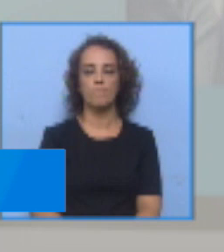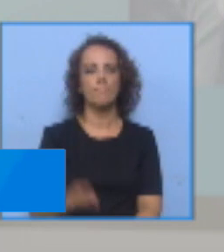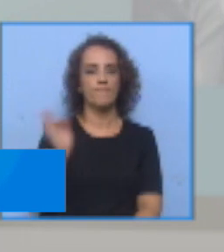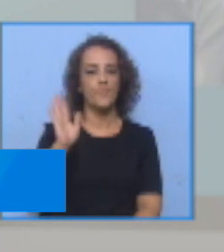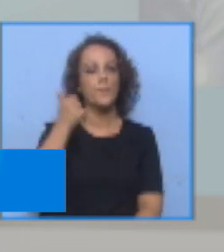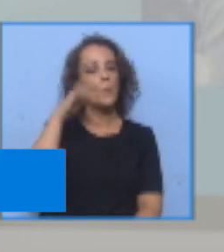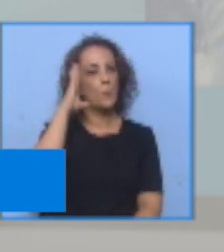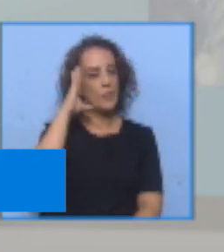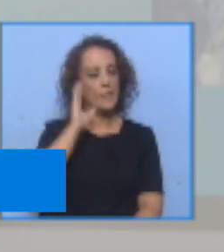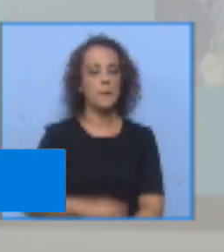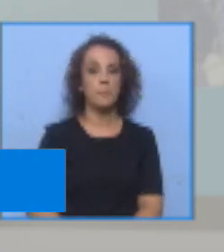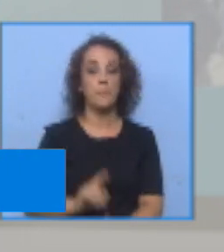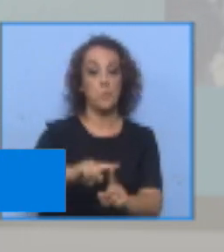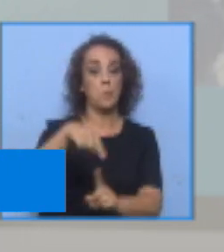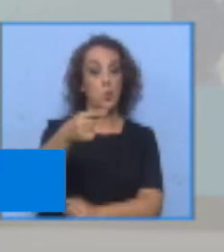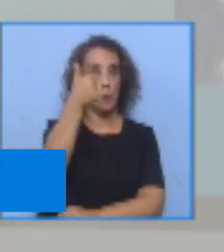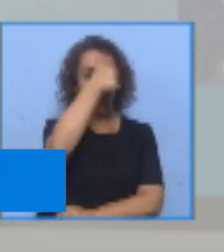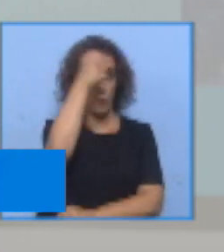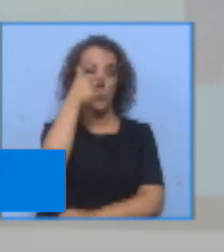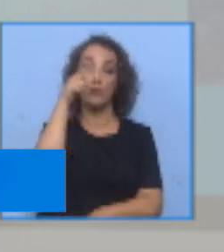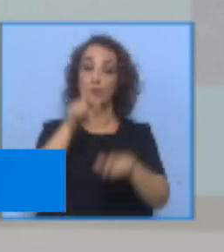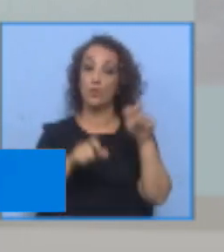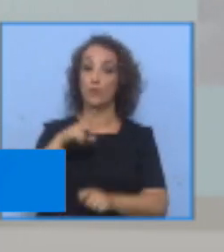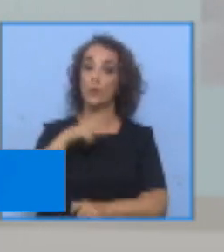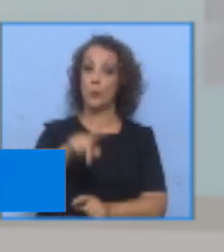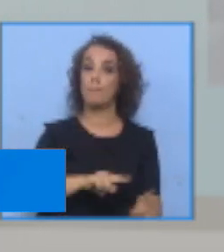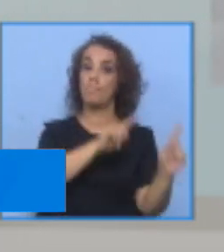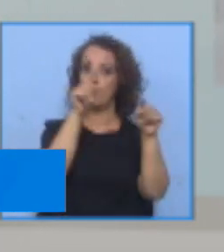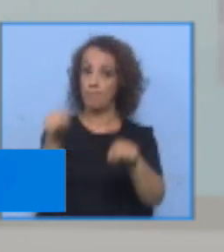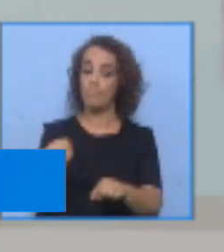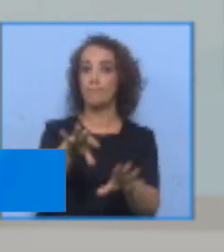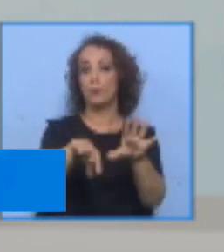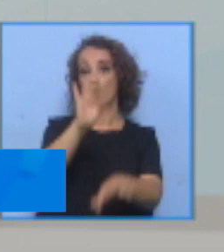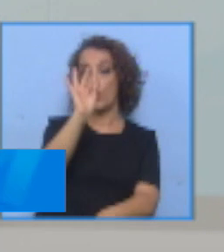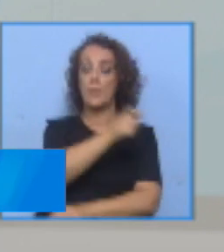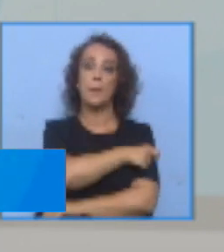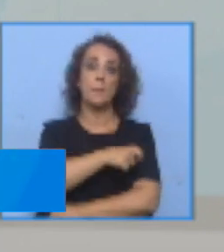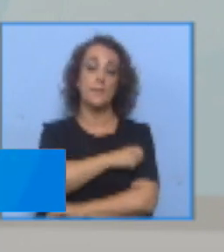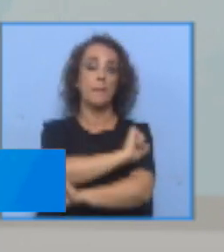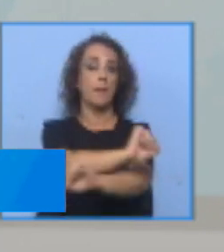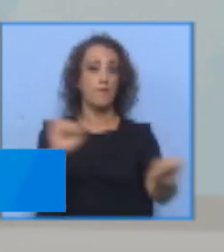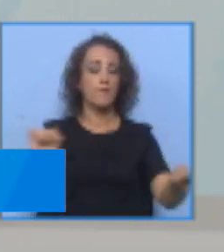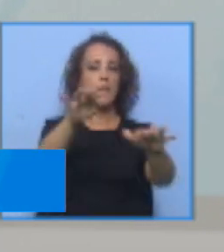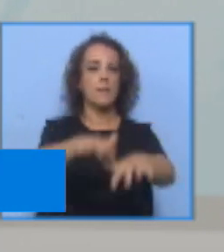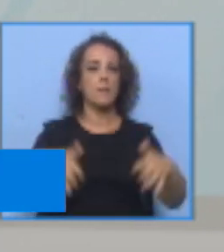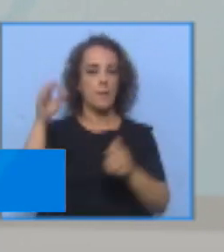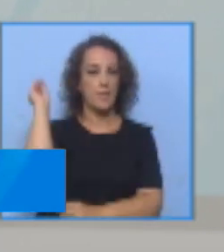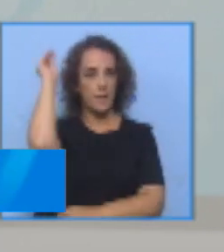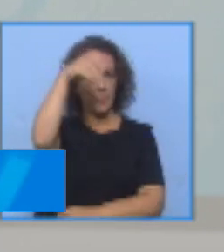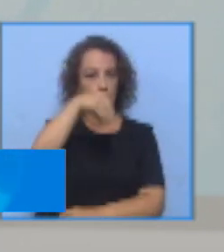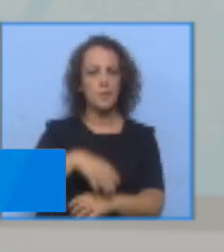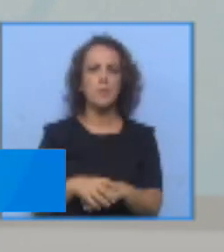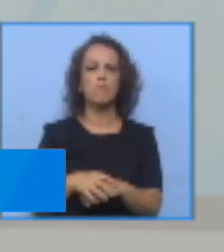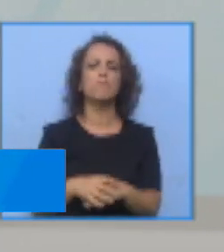Olá, muito boa tarde. No próximo domingo, os portugueses estão convocados para eleger os seus representantes na Assembleia da República.